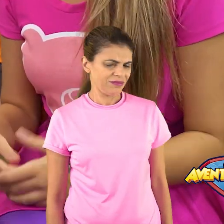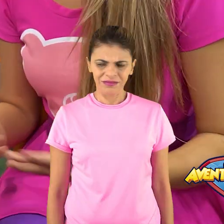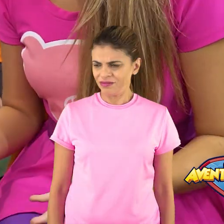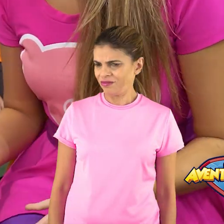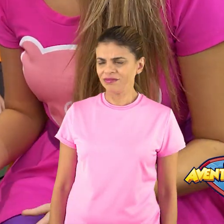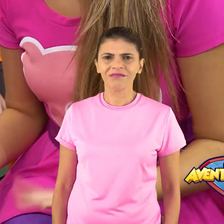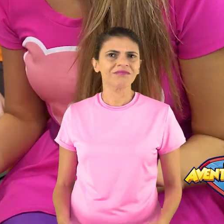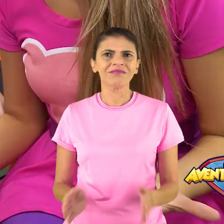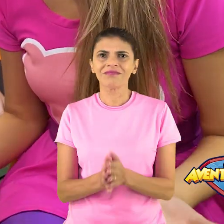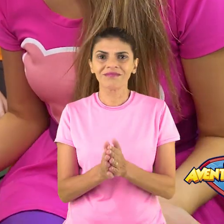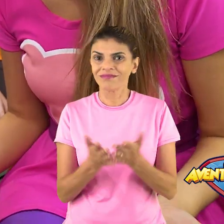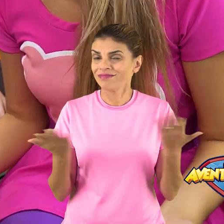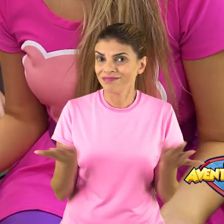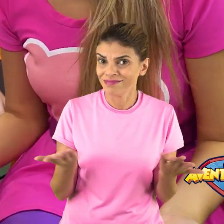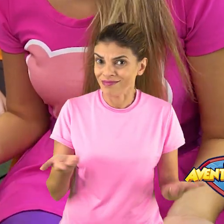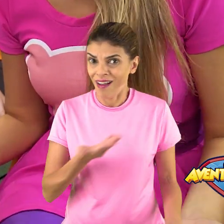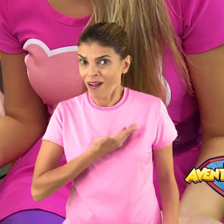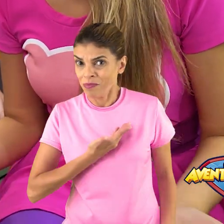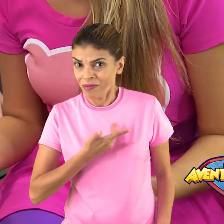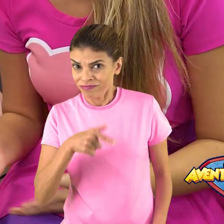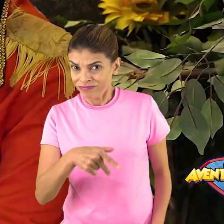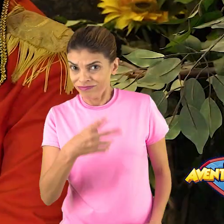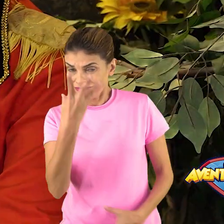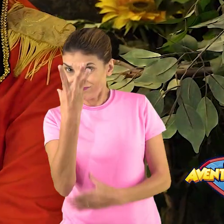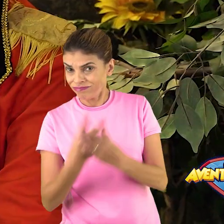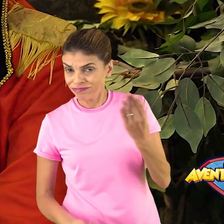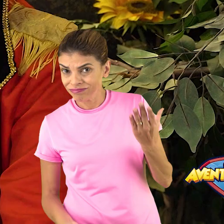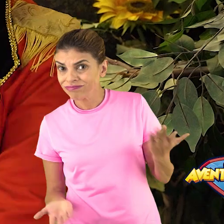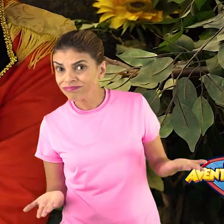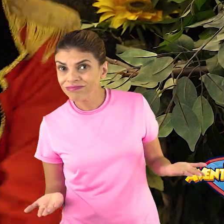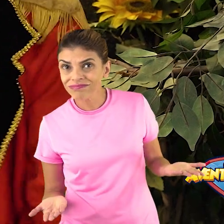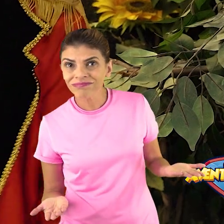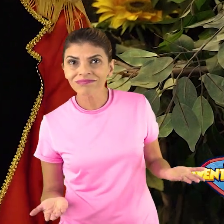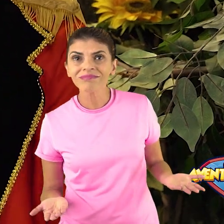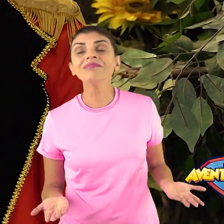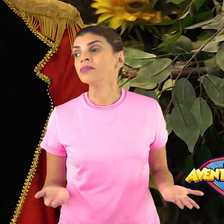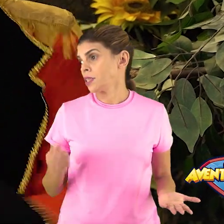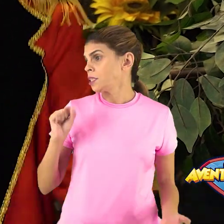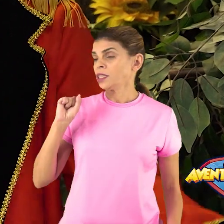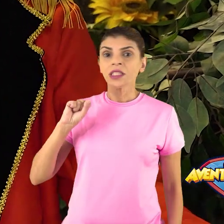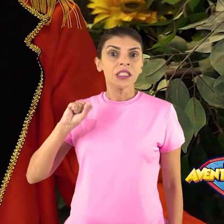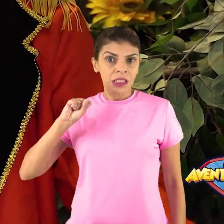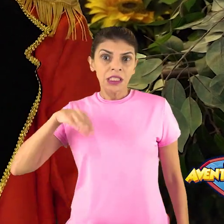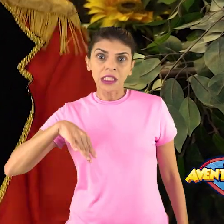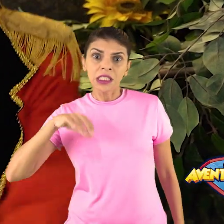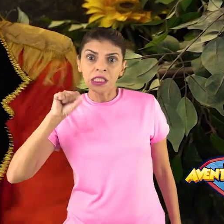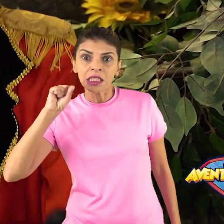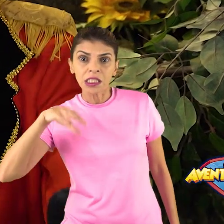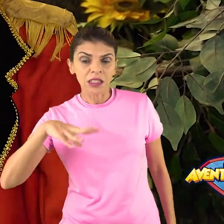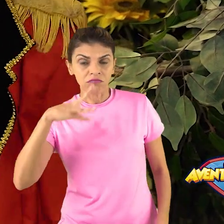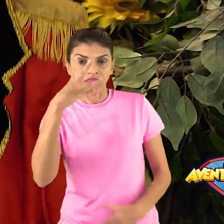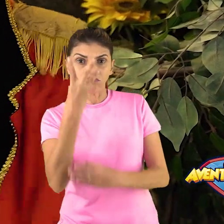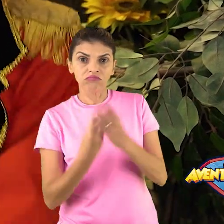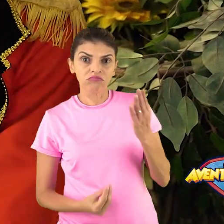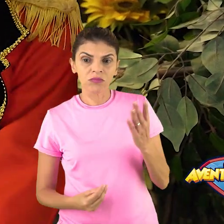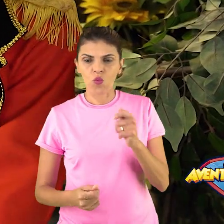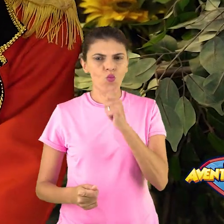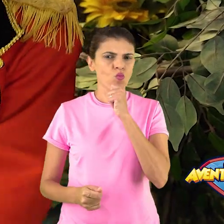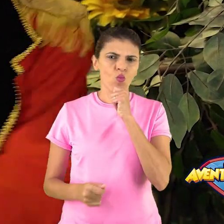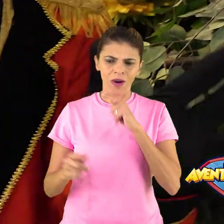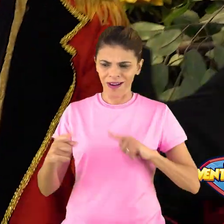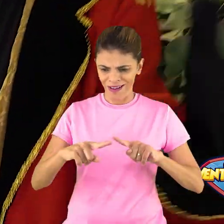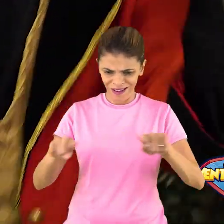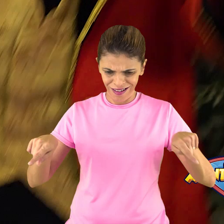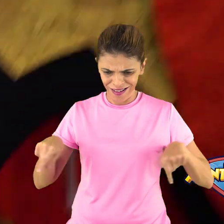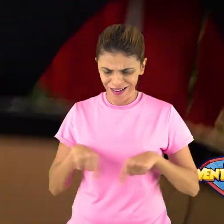E aí? O mágico amigão desapareceu? Sim, é claro! Ele desapareceu! Não está mais dentro da